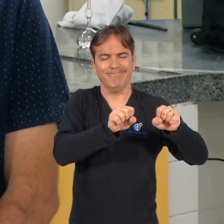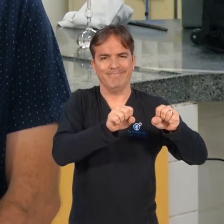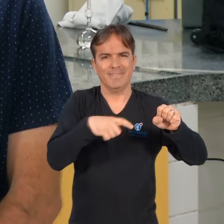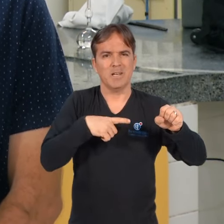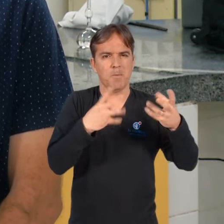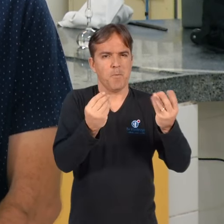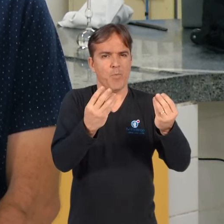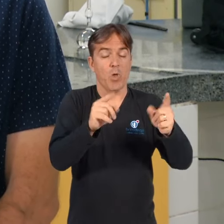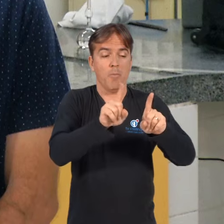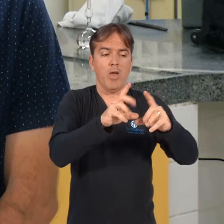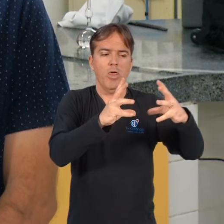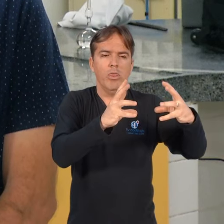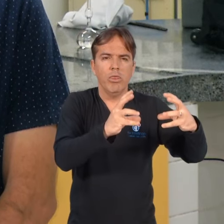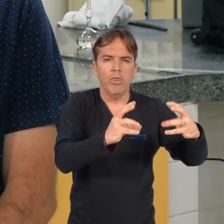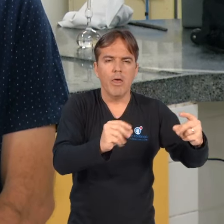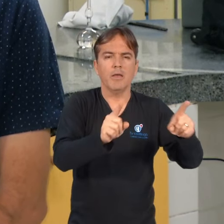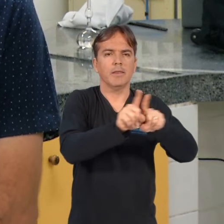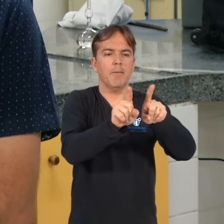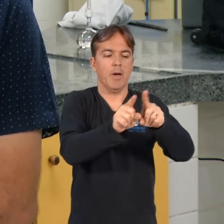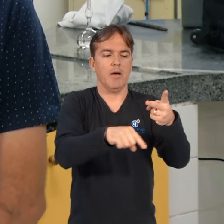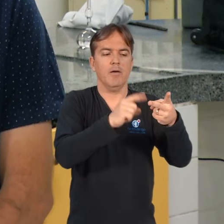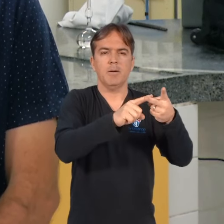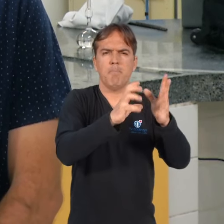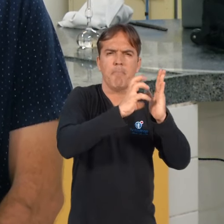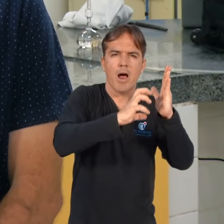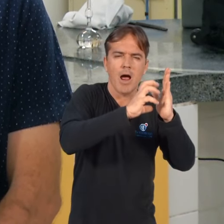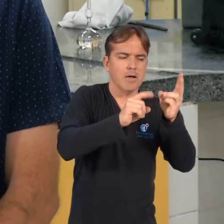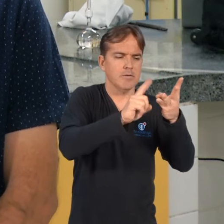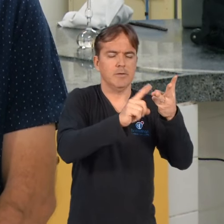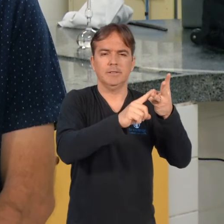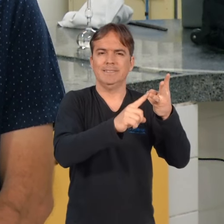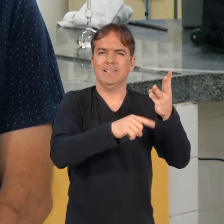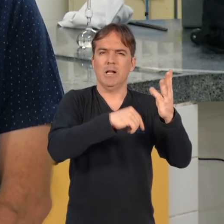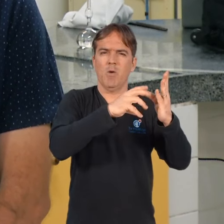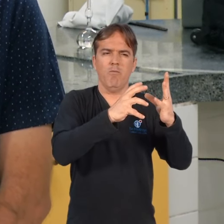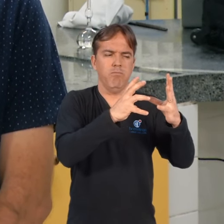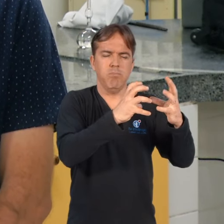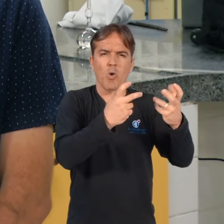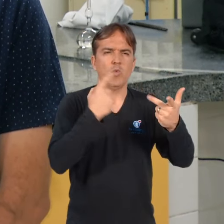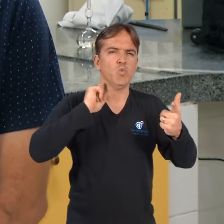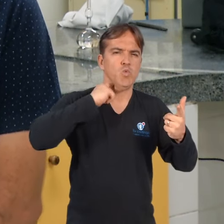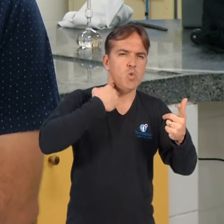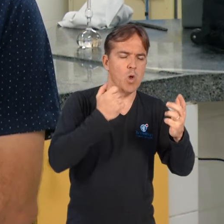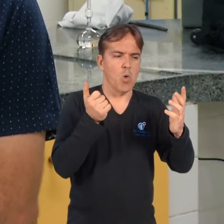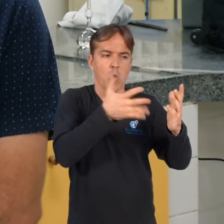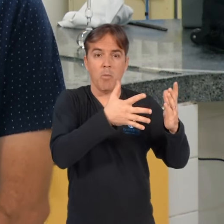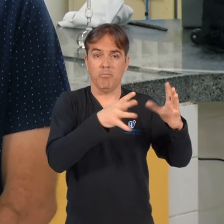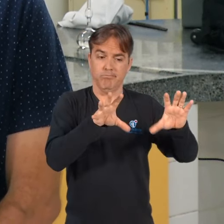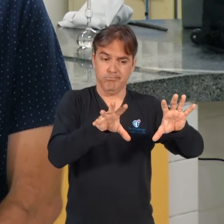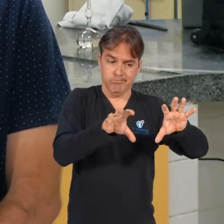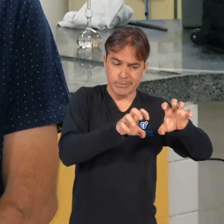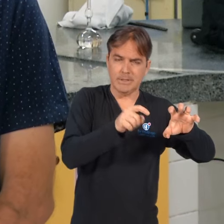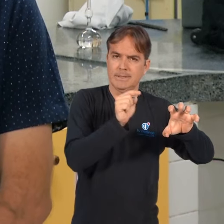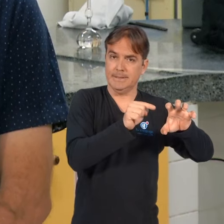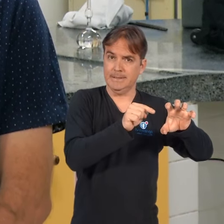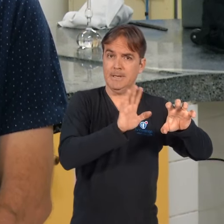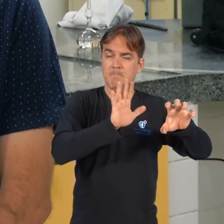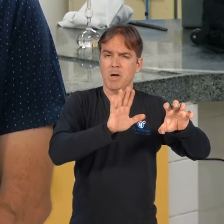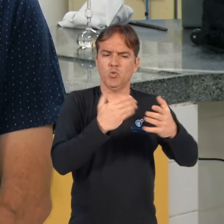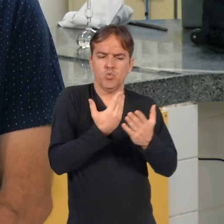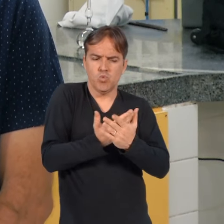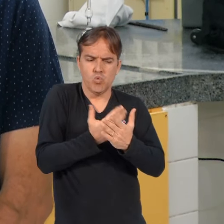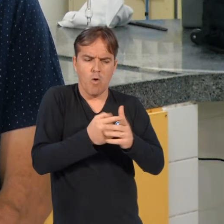dissolver, apresentar manchas, bolor, fungos que começam a se fixar na sua superfície. E aí a gente está desenvolvendo estudos para